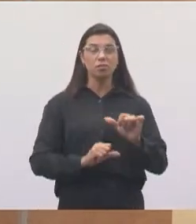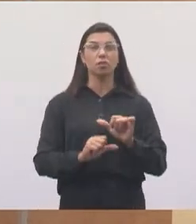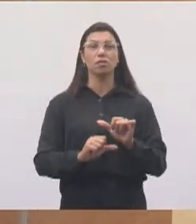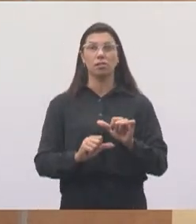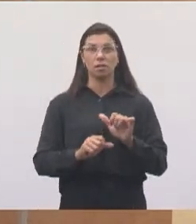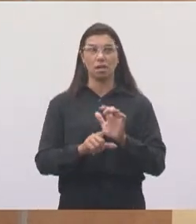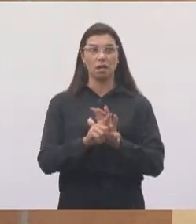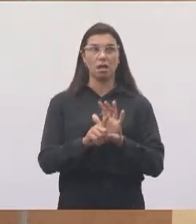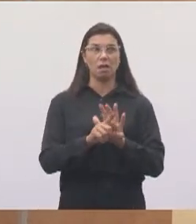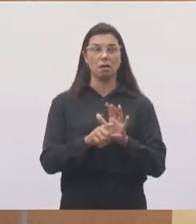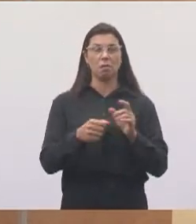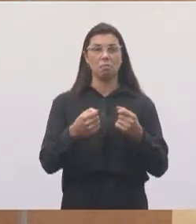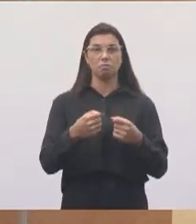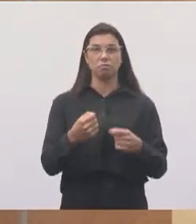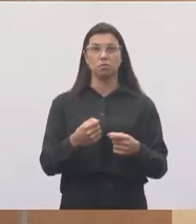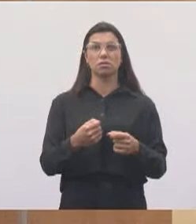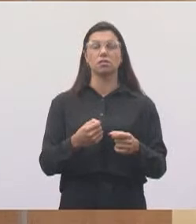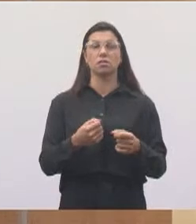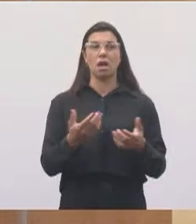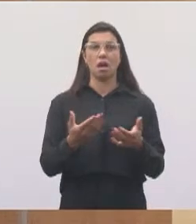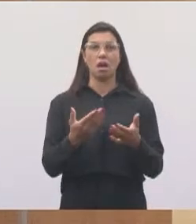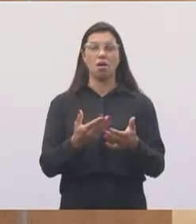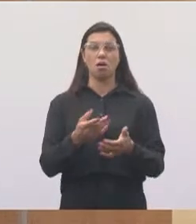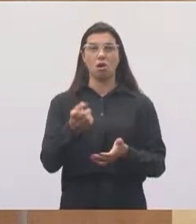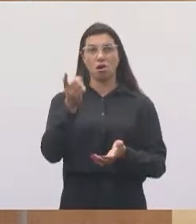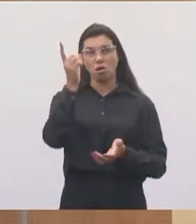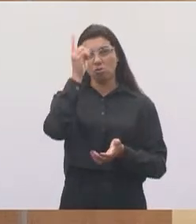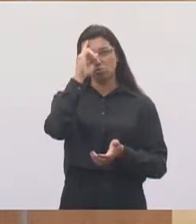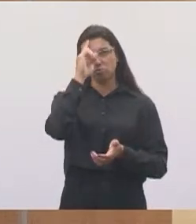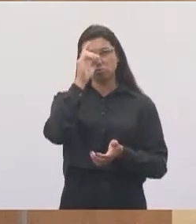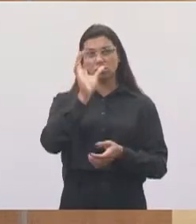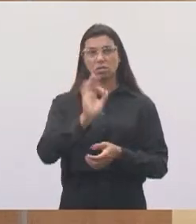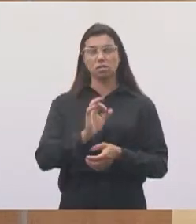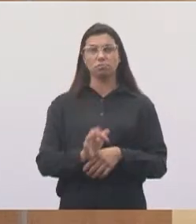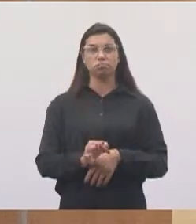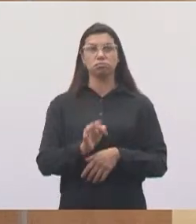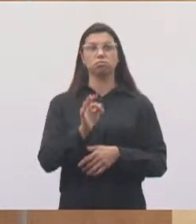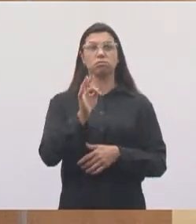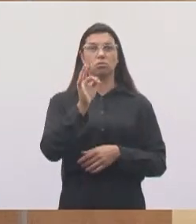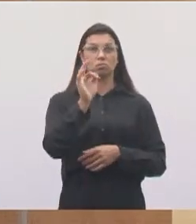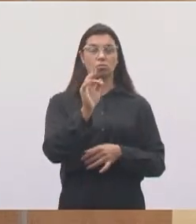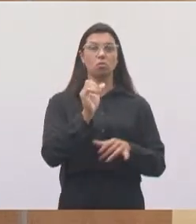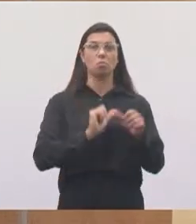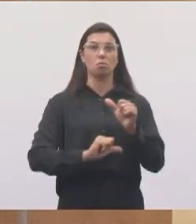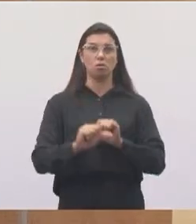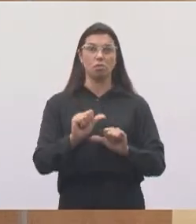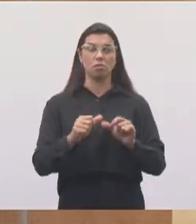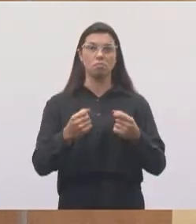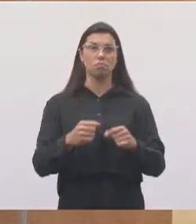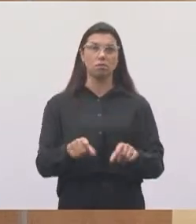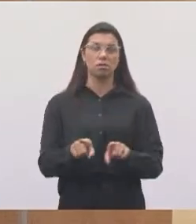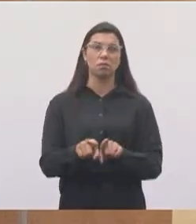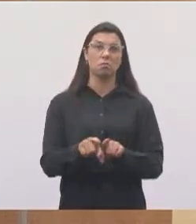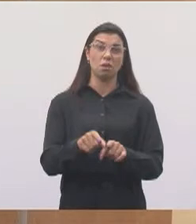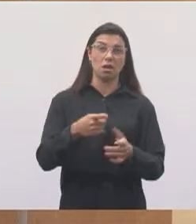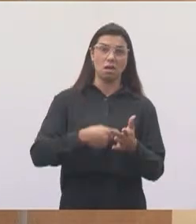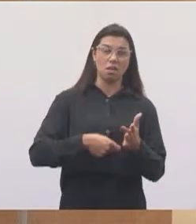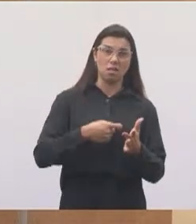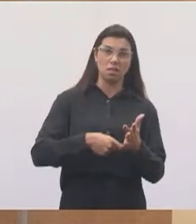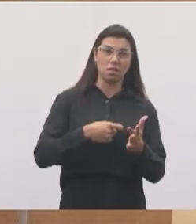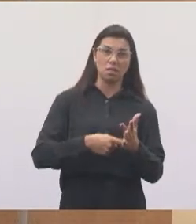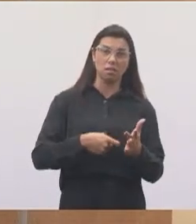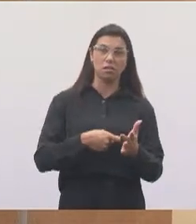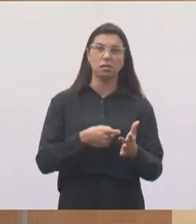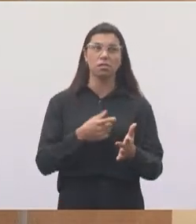necessidade de extensão do prazo definido em lei, em adequação das alíquotas previstas